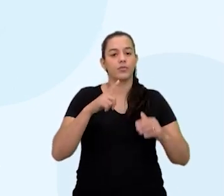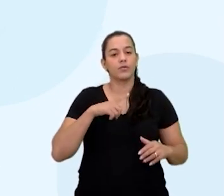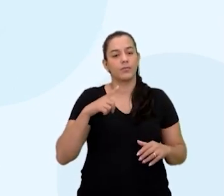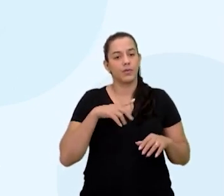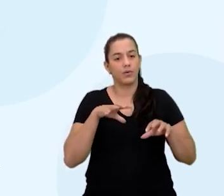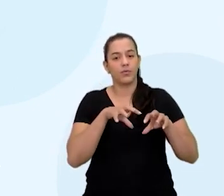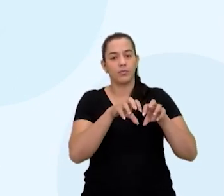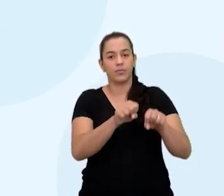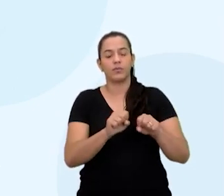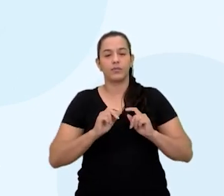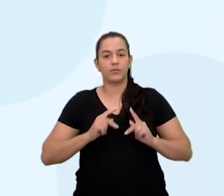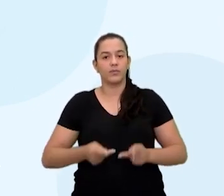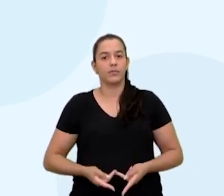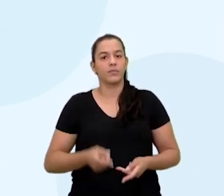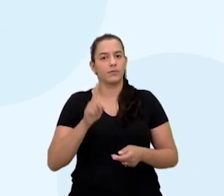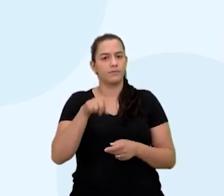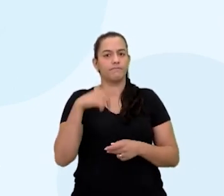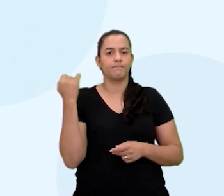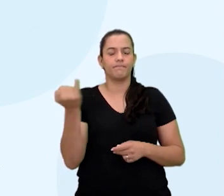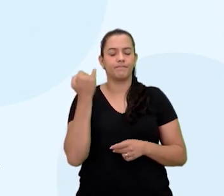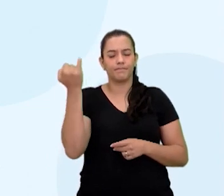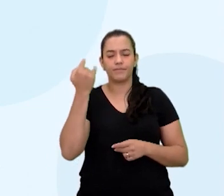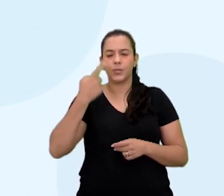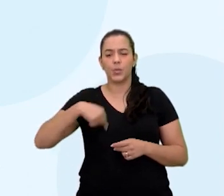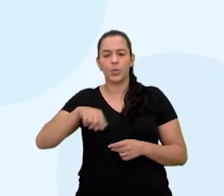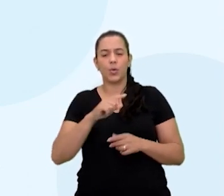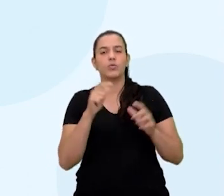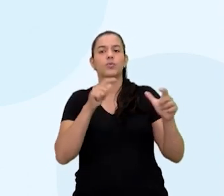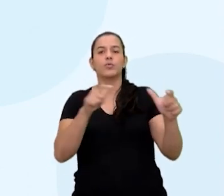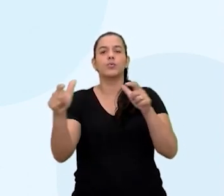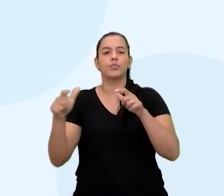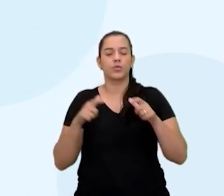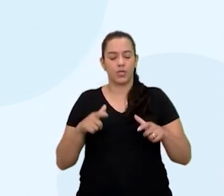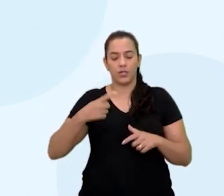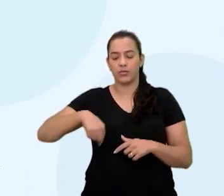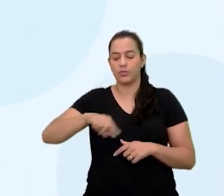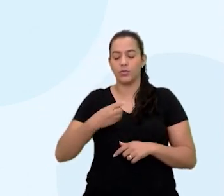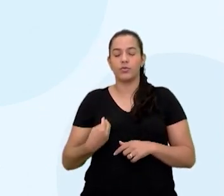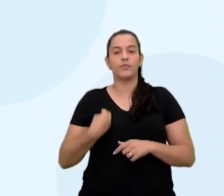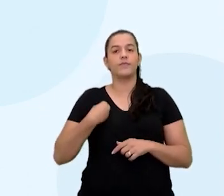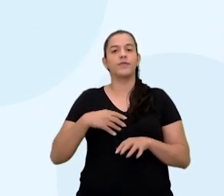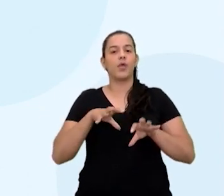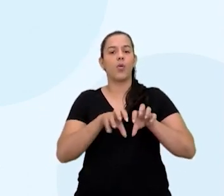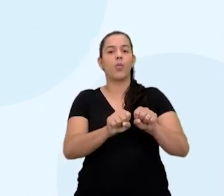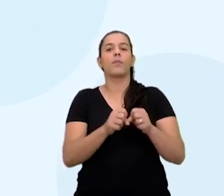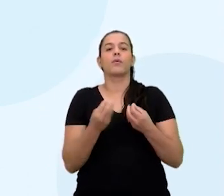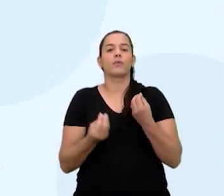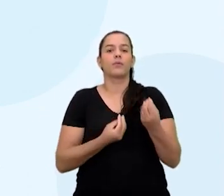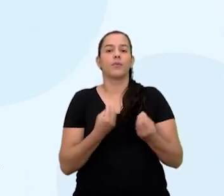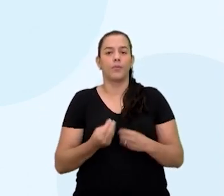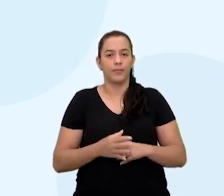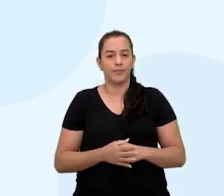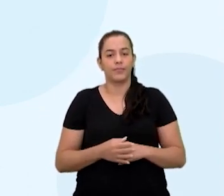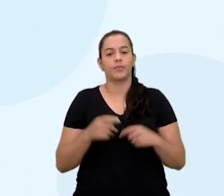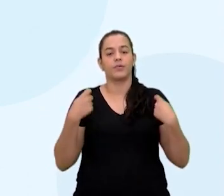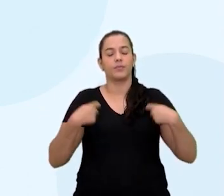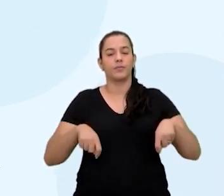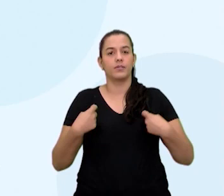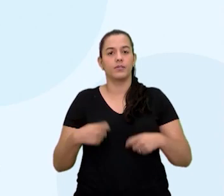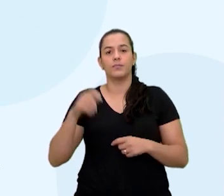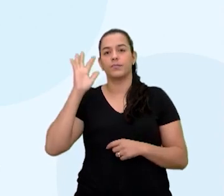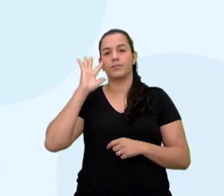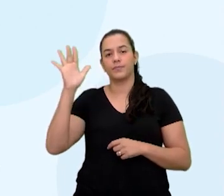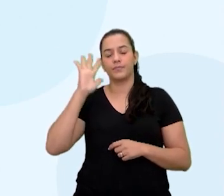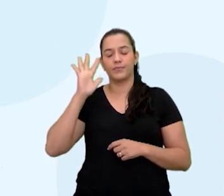tão importante, né? Como é que a gente ocupa os espaços? Eu acho bacana pensar sobre isso, porque a gente às vezes